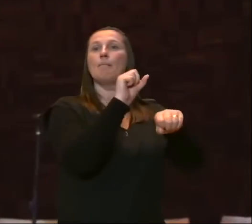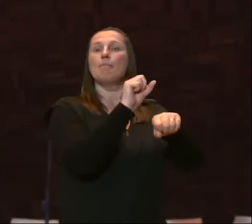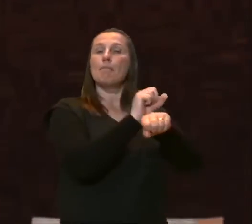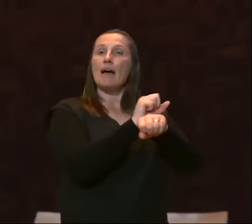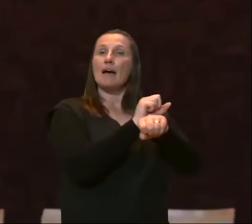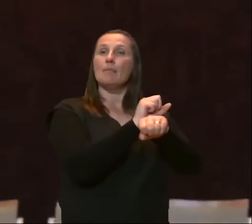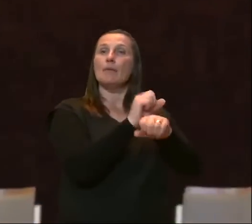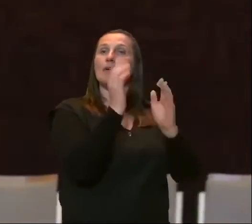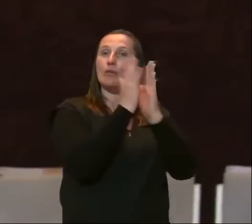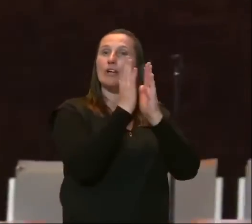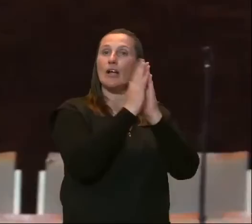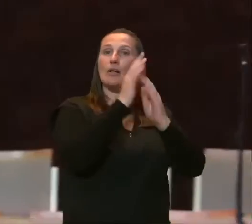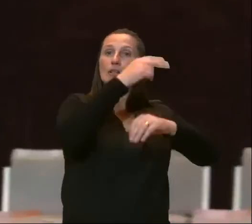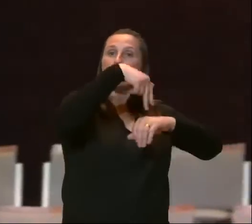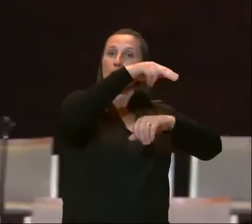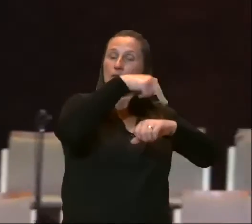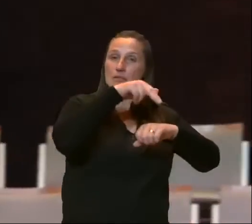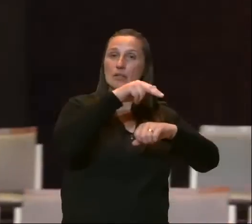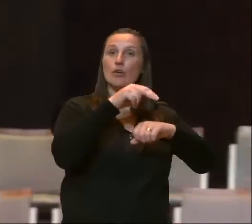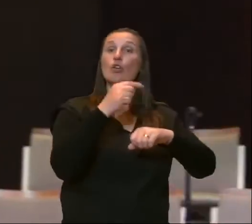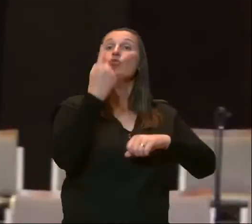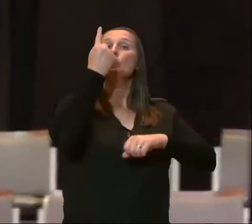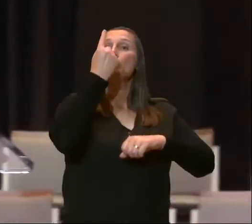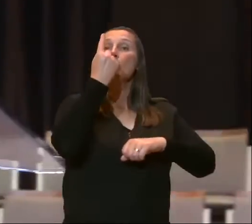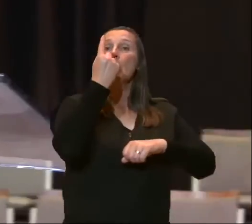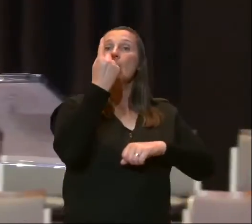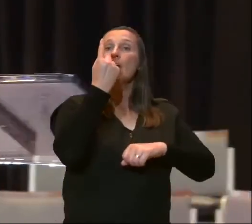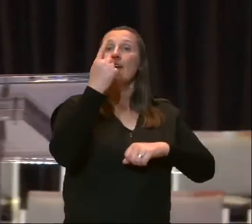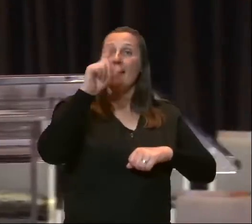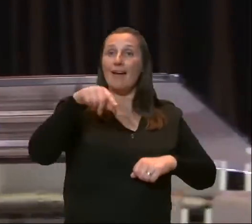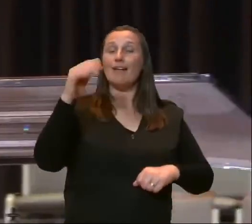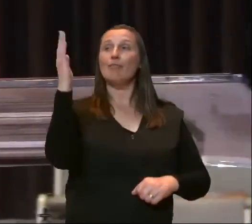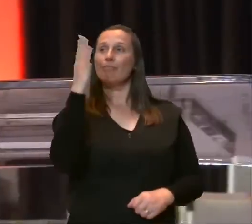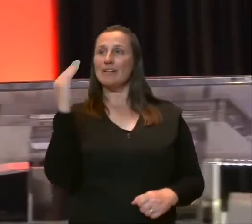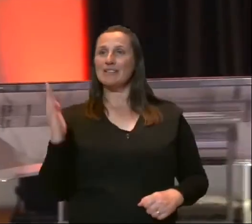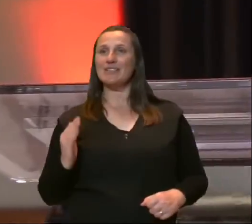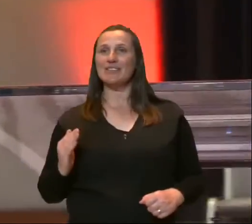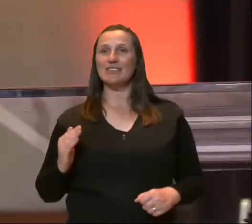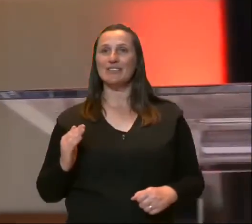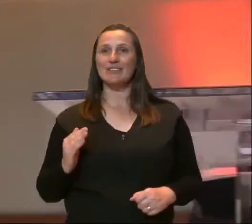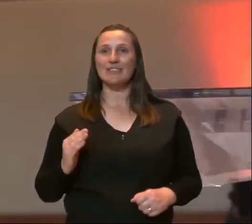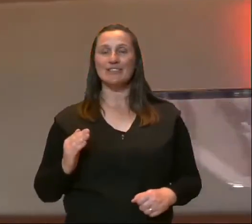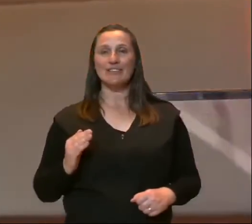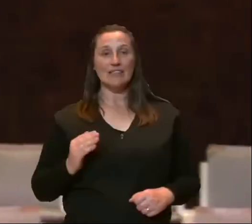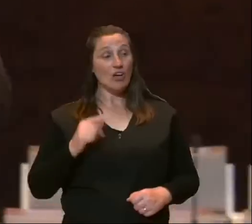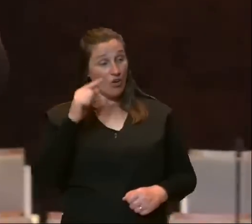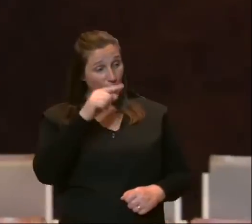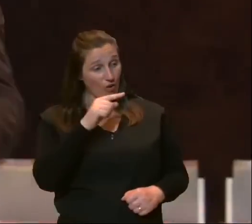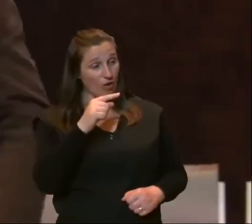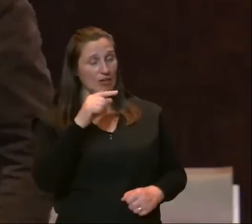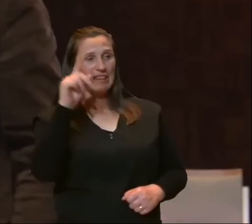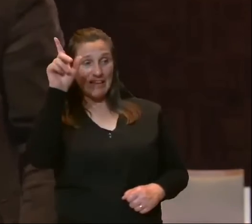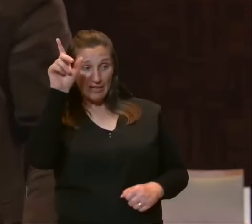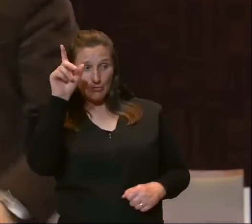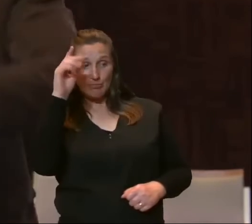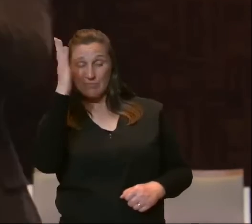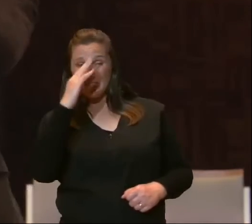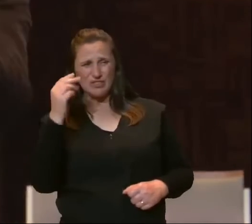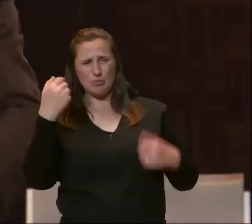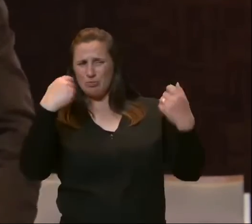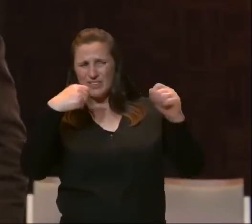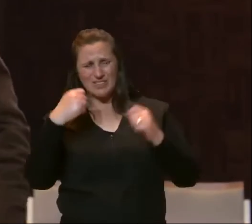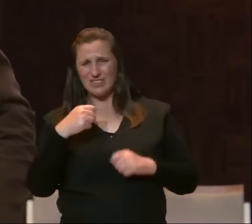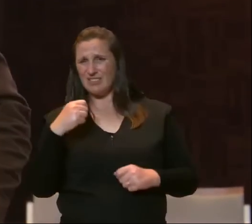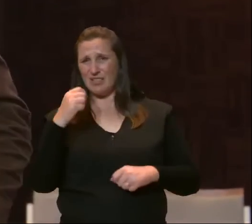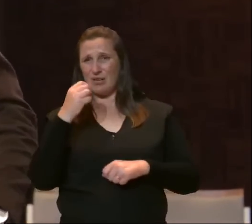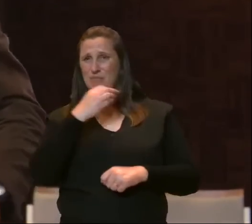nações é o Brasil, e ele vai. O missionário está lá, ora por ele, falou: não precisa de missionário no Brasil, tem muita gente, o evangelho